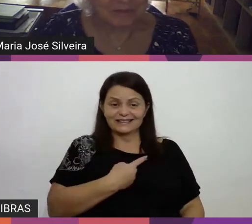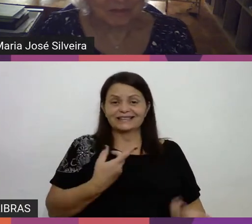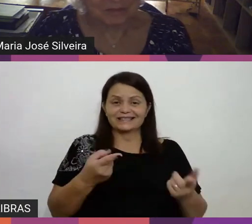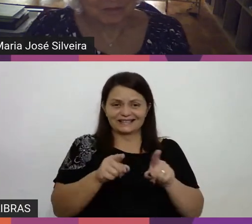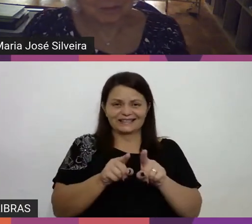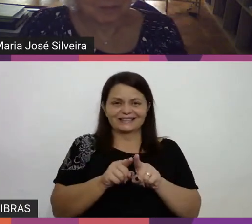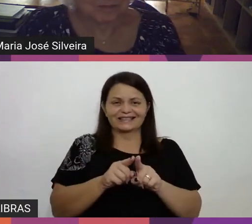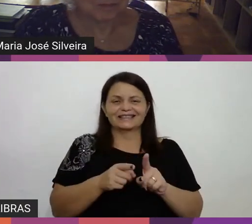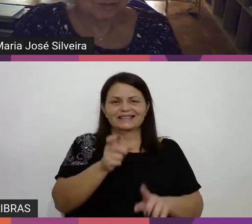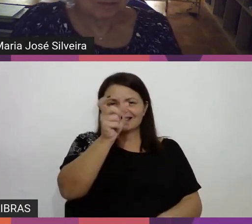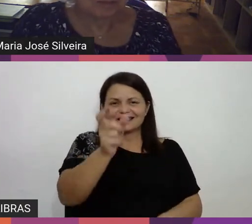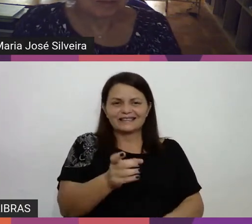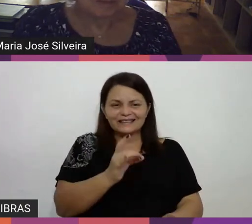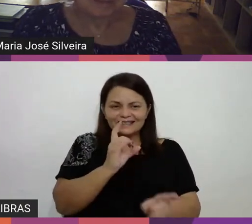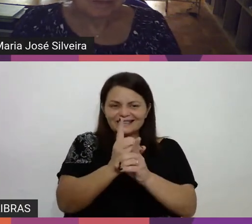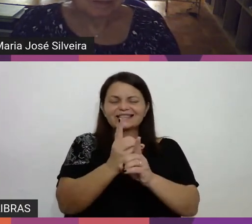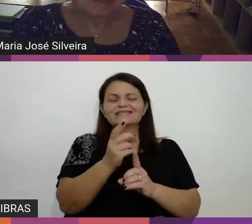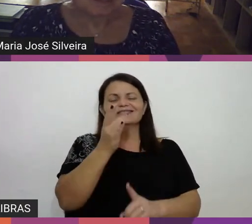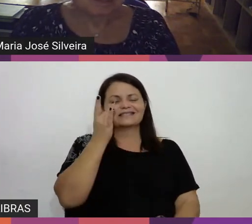seja pessoalmente